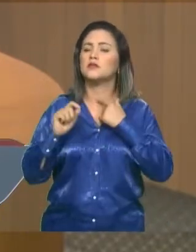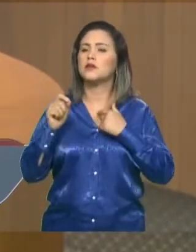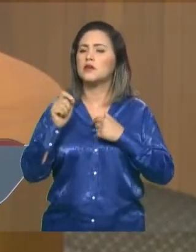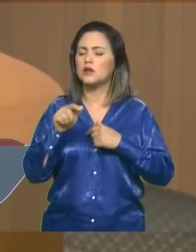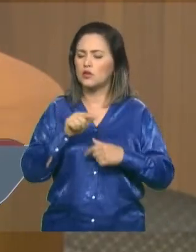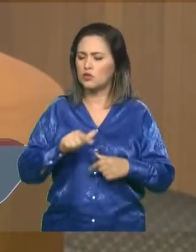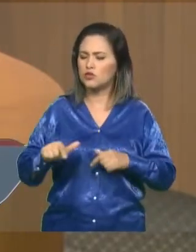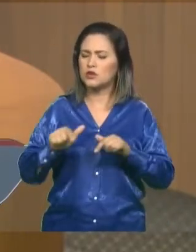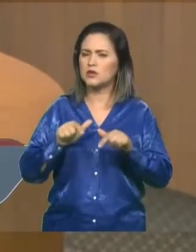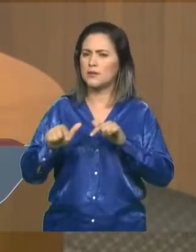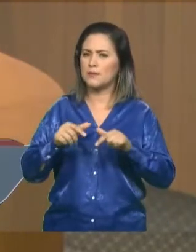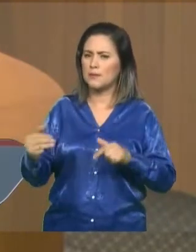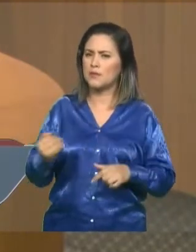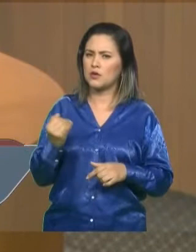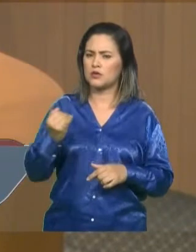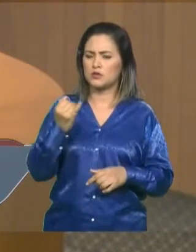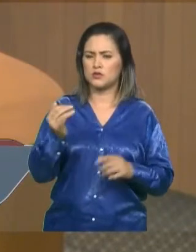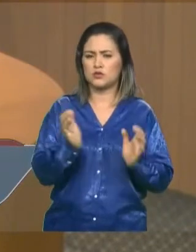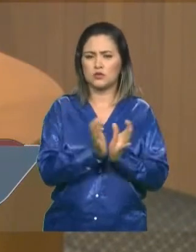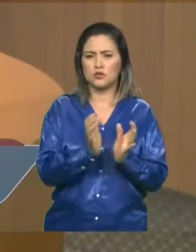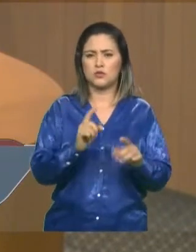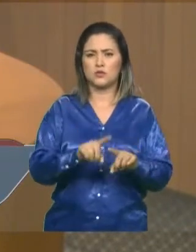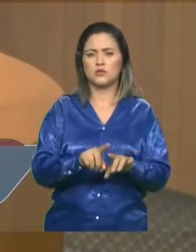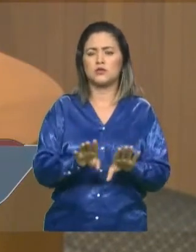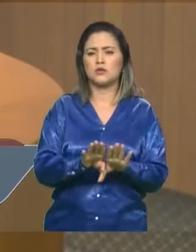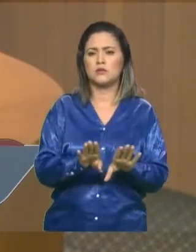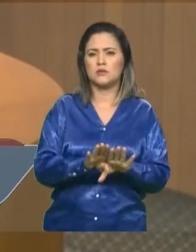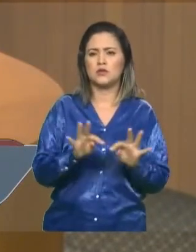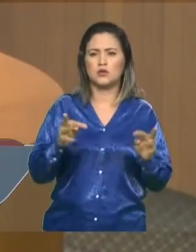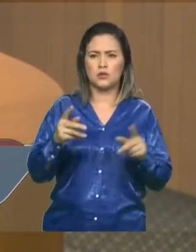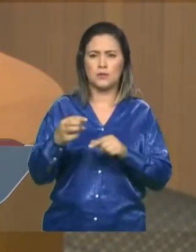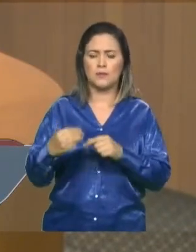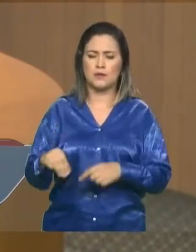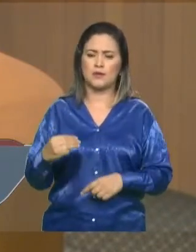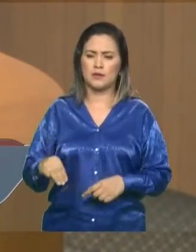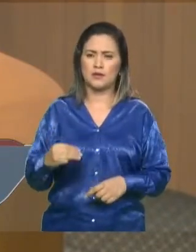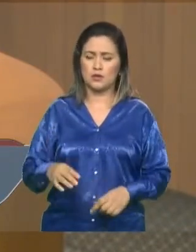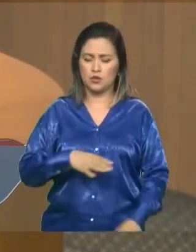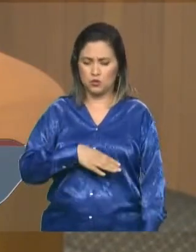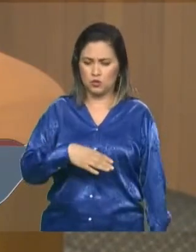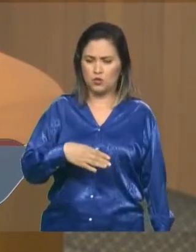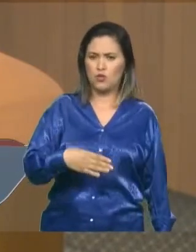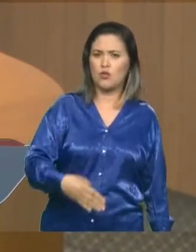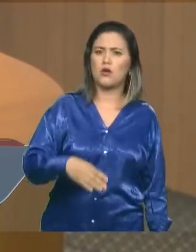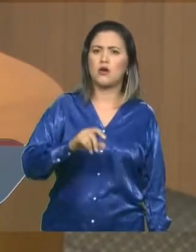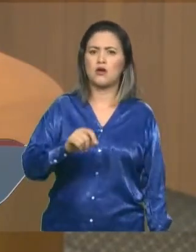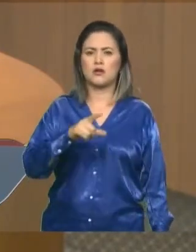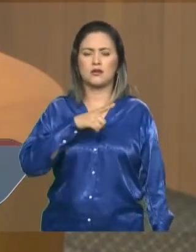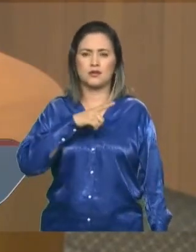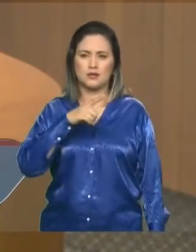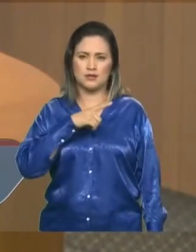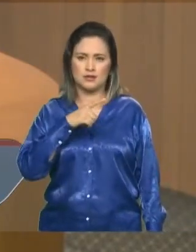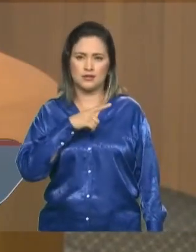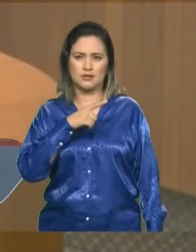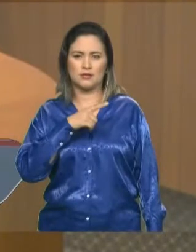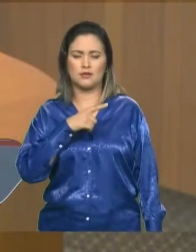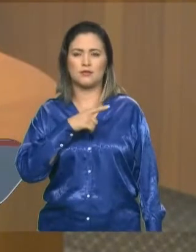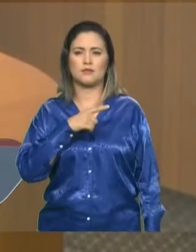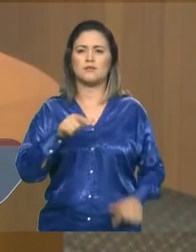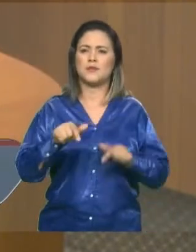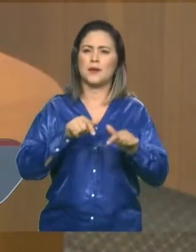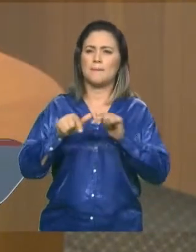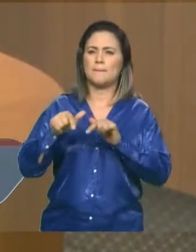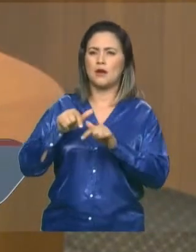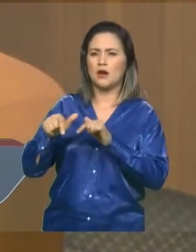não só pelo partido, mas para todo o Maranhão, com a coragem que lhe é peculiar, com a dedicação que